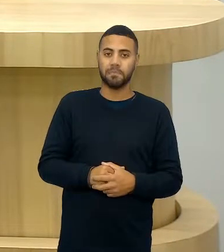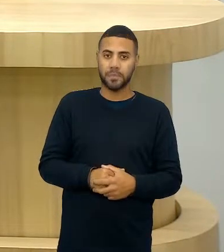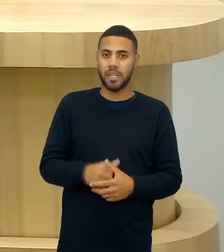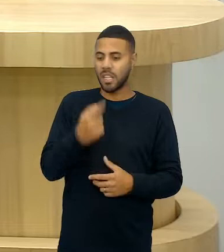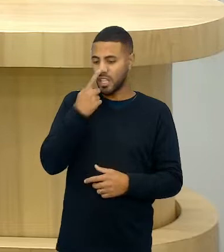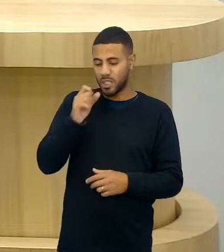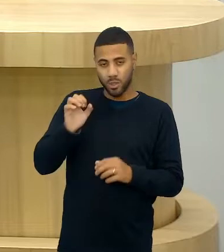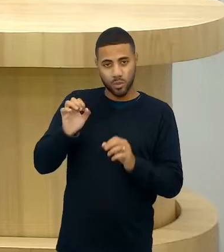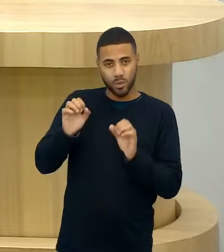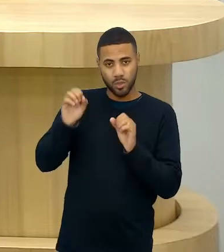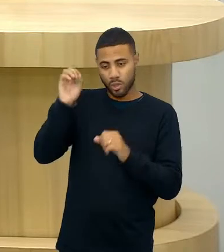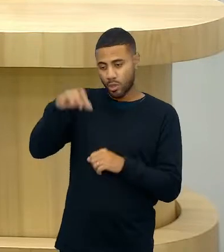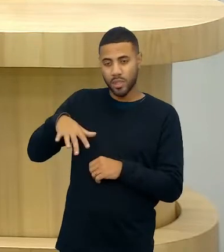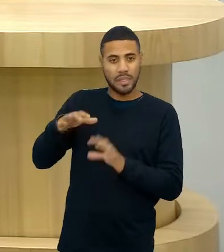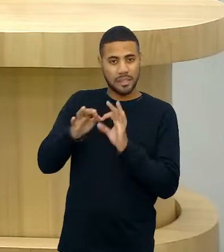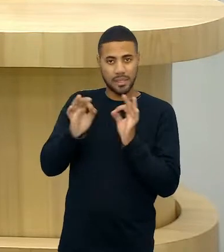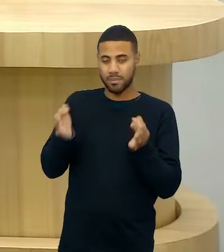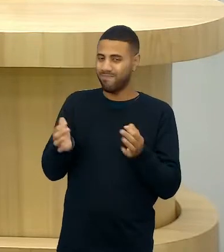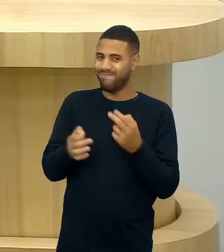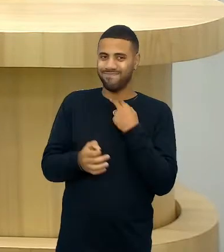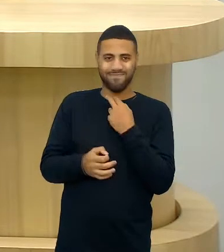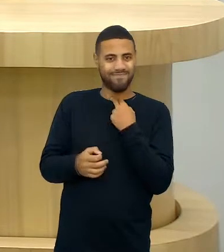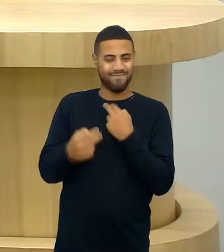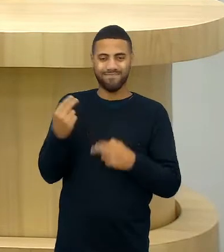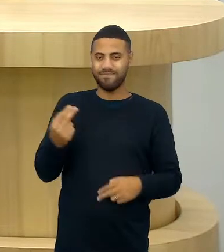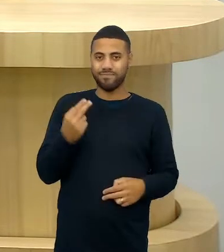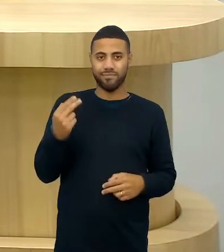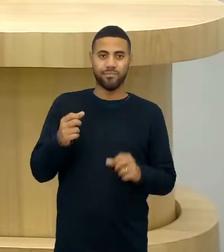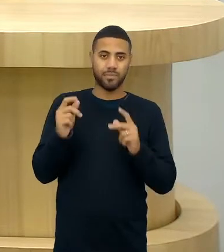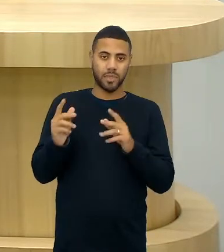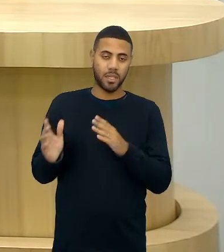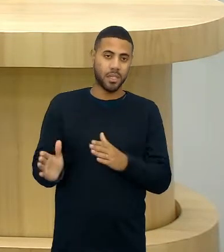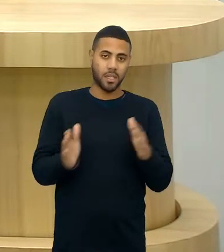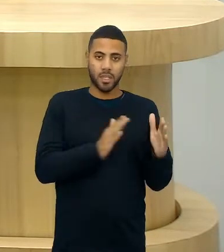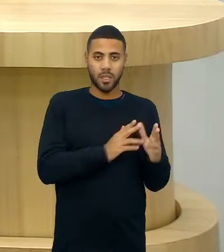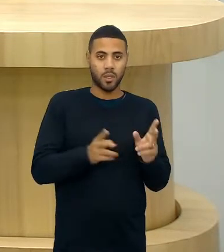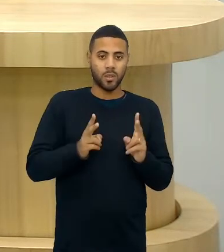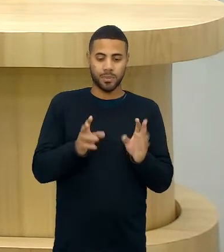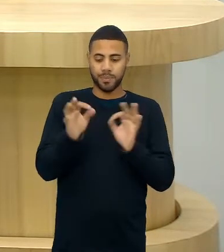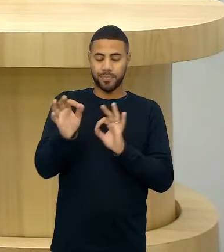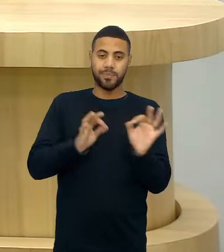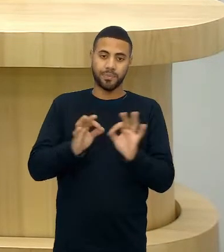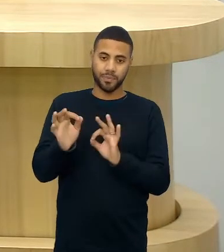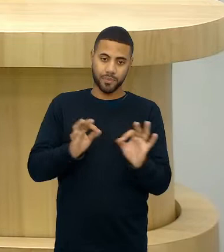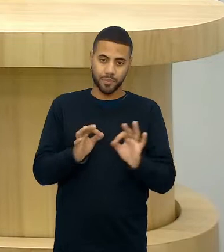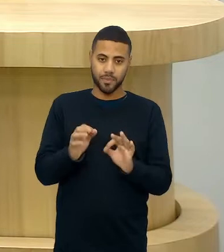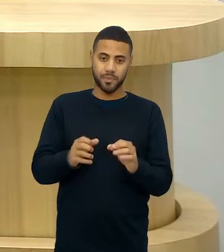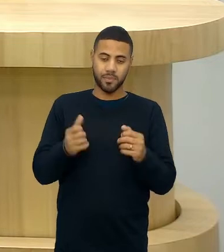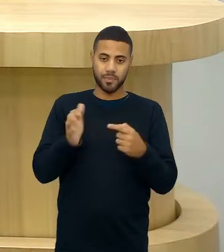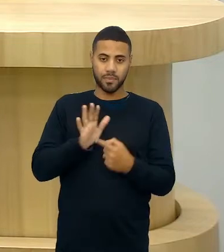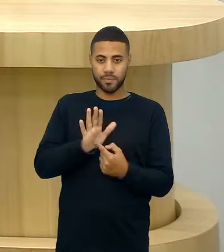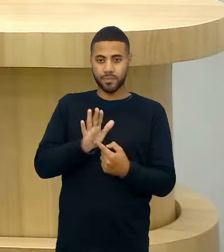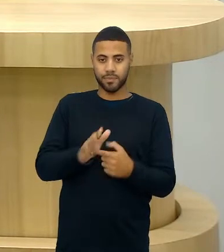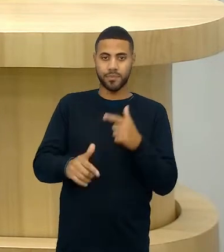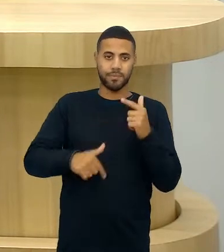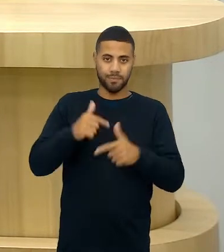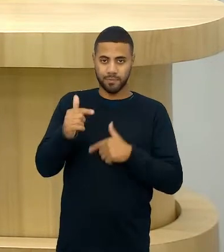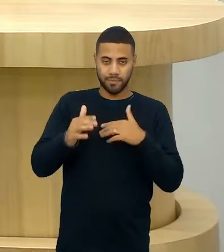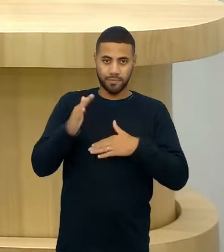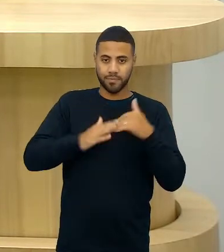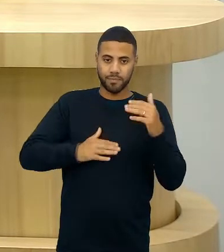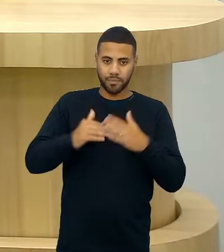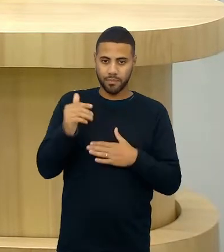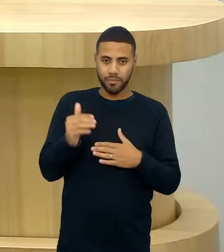E retomamos alguns pontos aí do nosso plano de ação, que é o nosso projetinho que nós vamos trabalhar ali